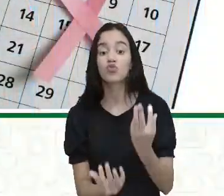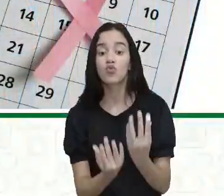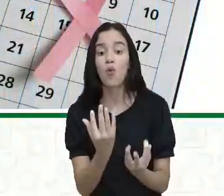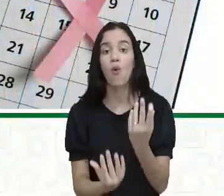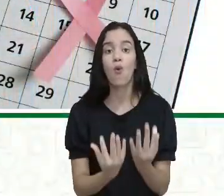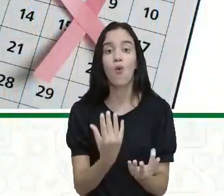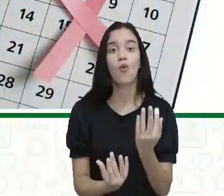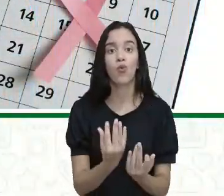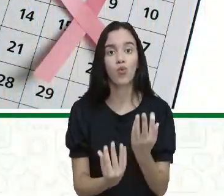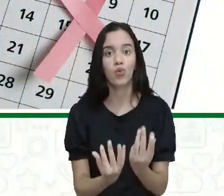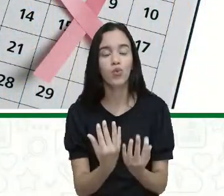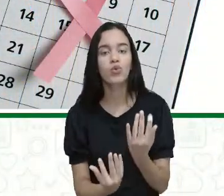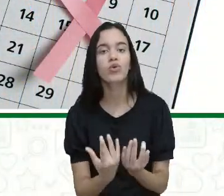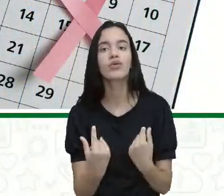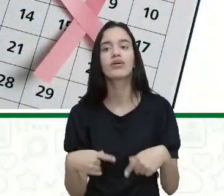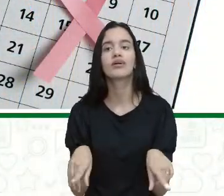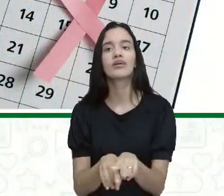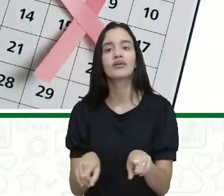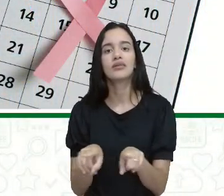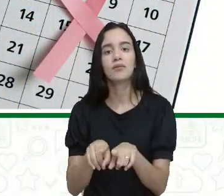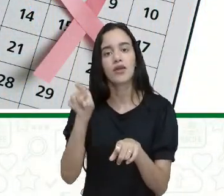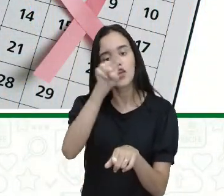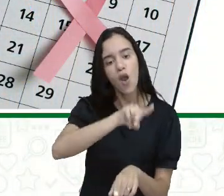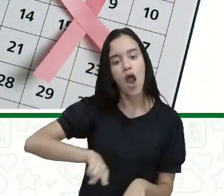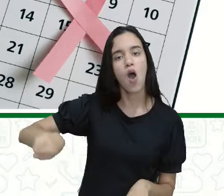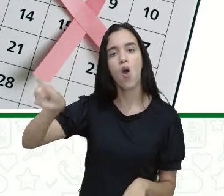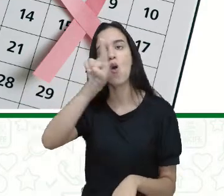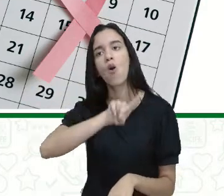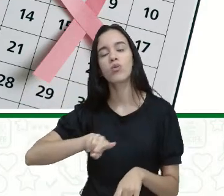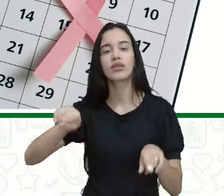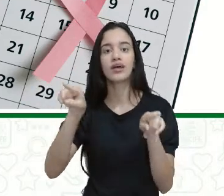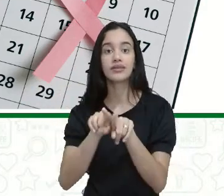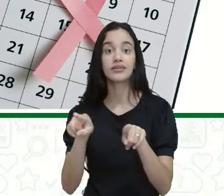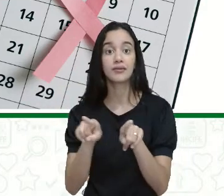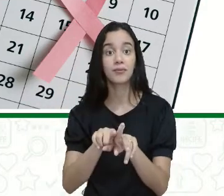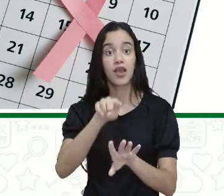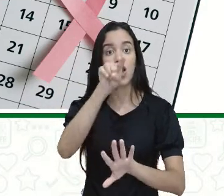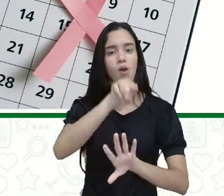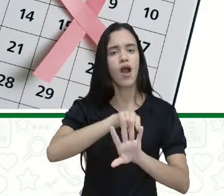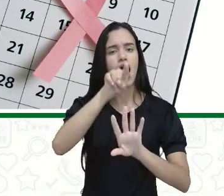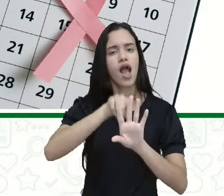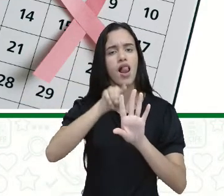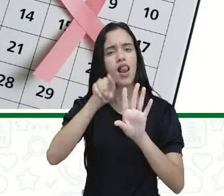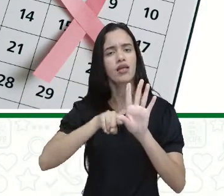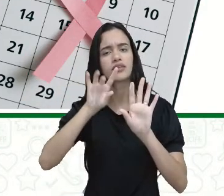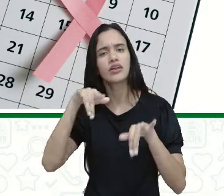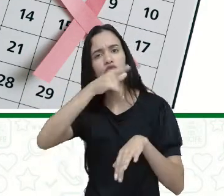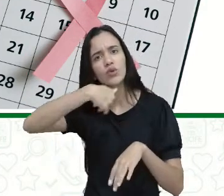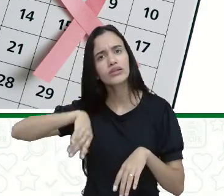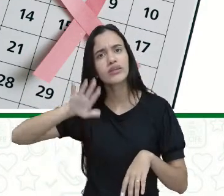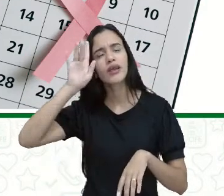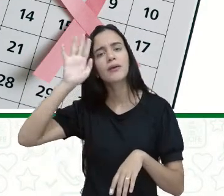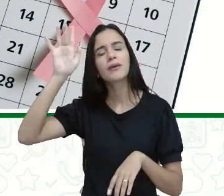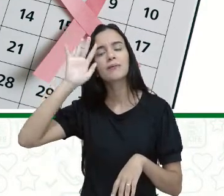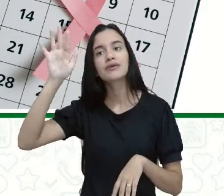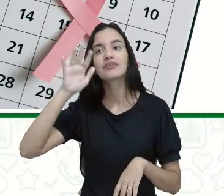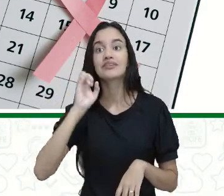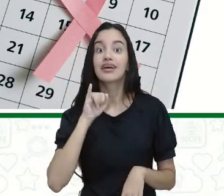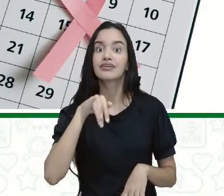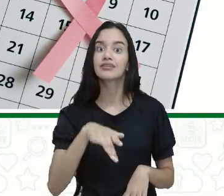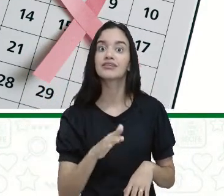uma tecnologia, a roda, o calendário. Vocês já imaginaram o mundo de hoje sem a